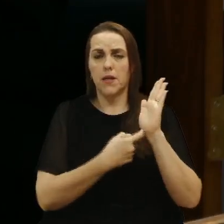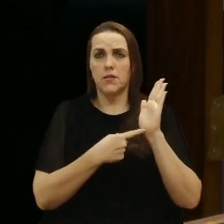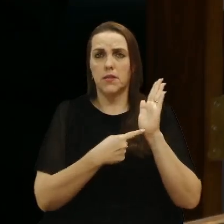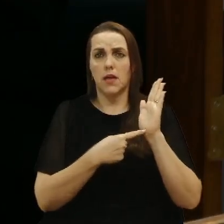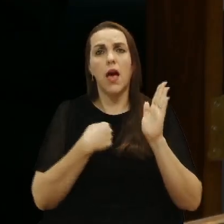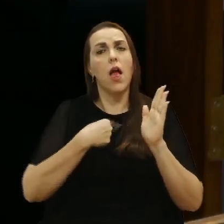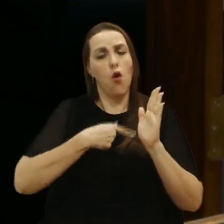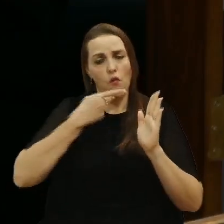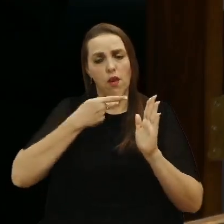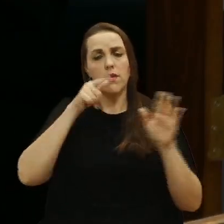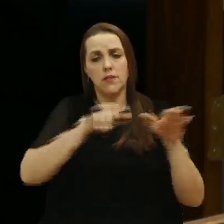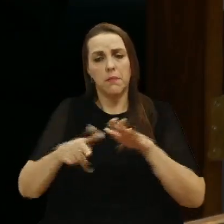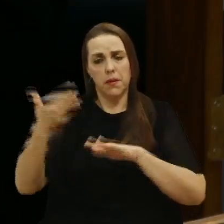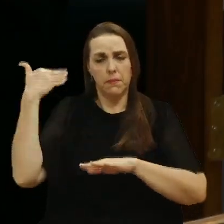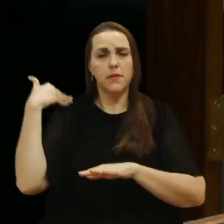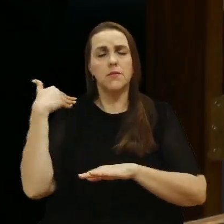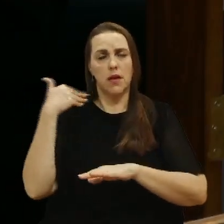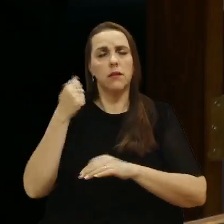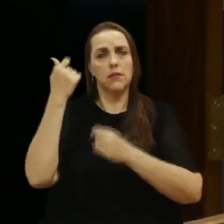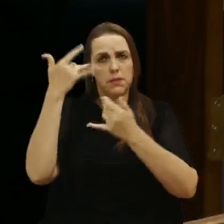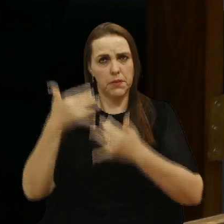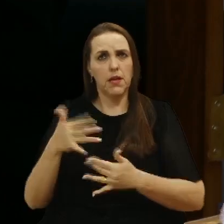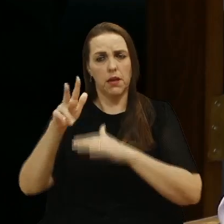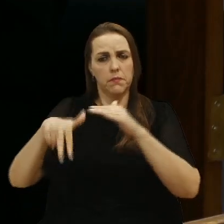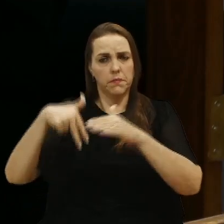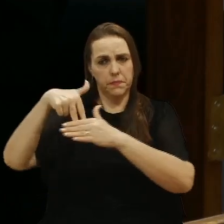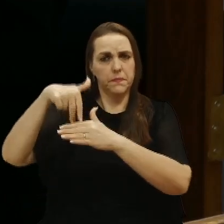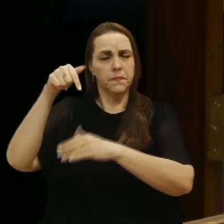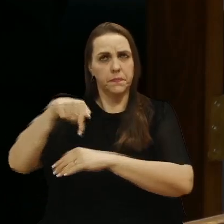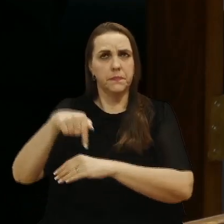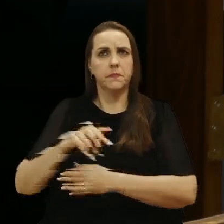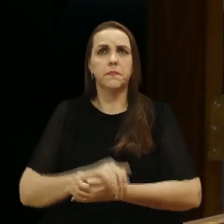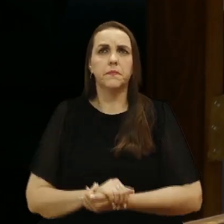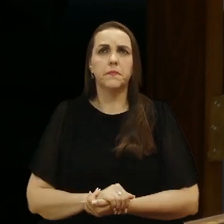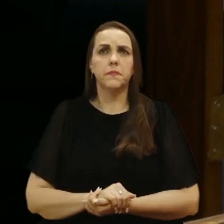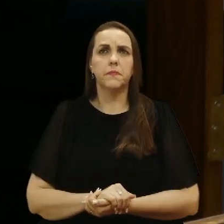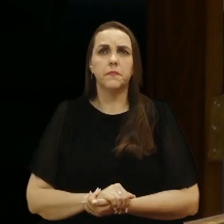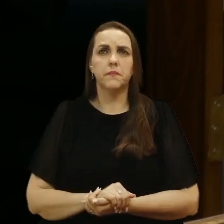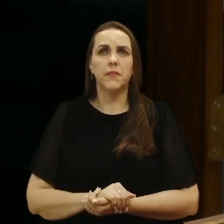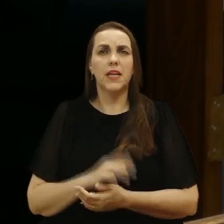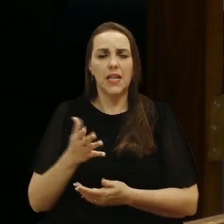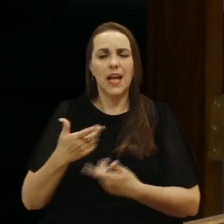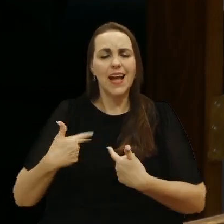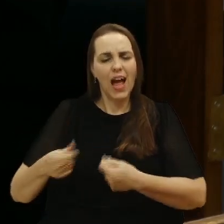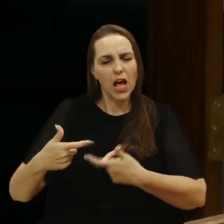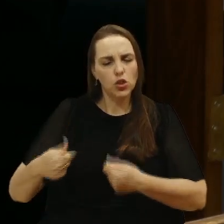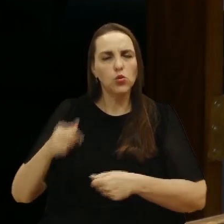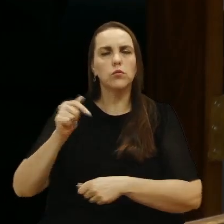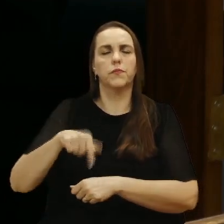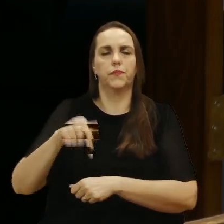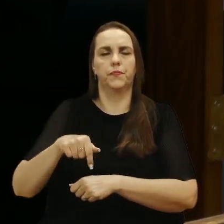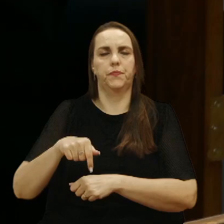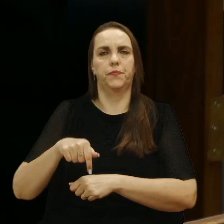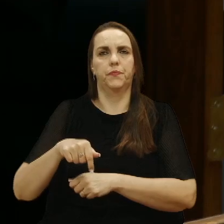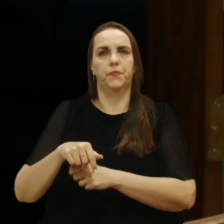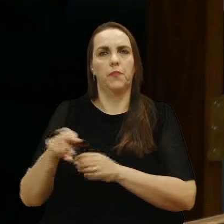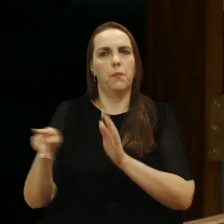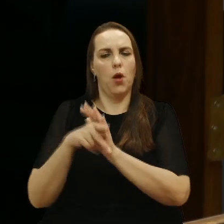na semana passada sobre isso. Me manifestei sobre geração de despesa, sobre,